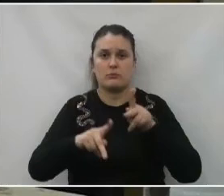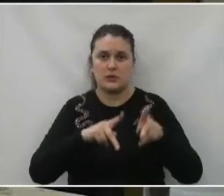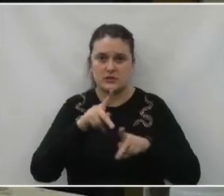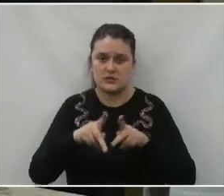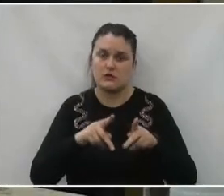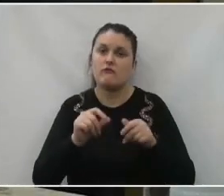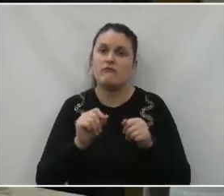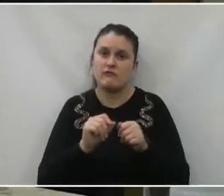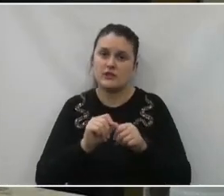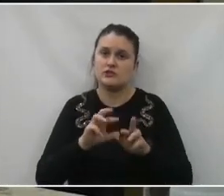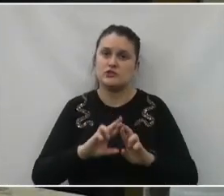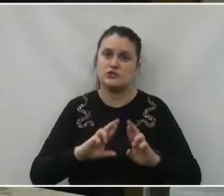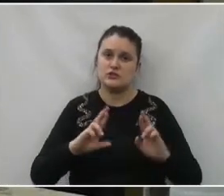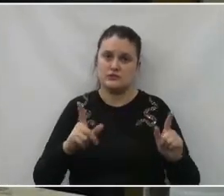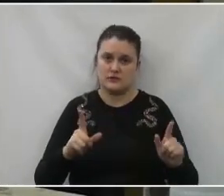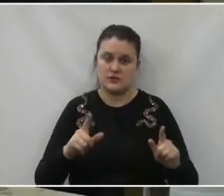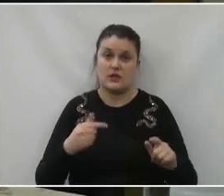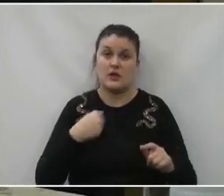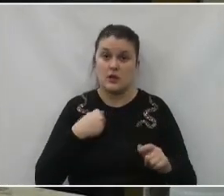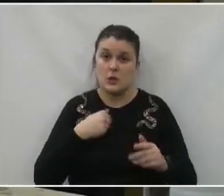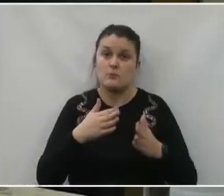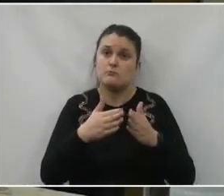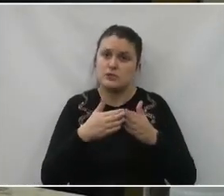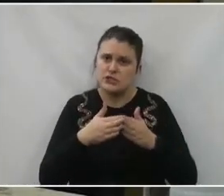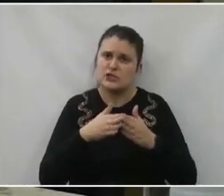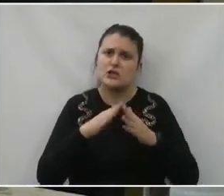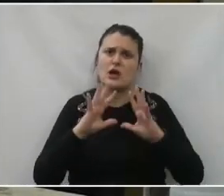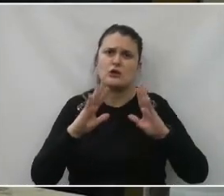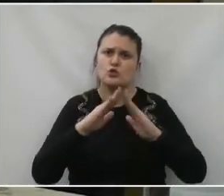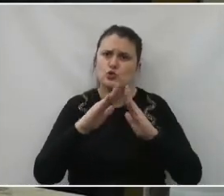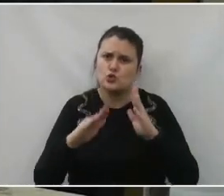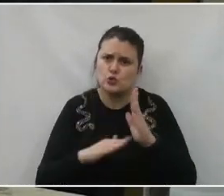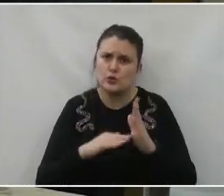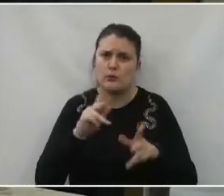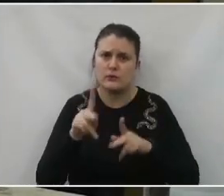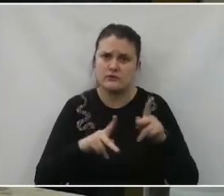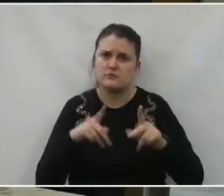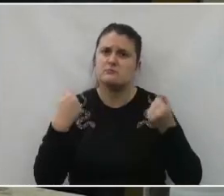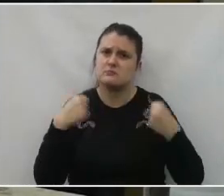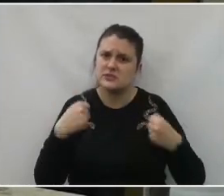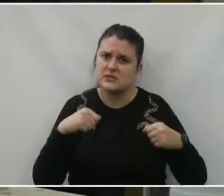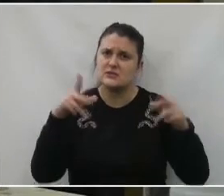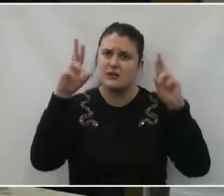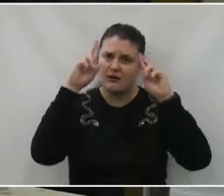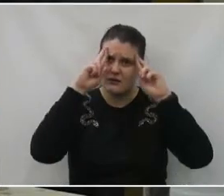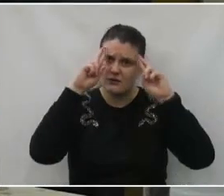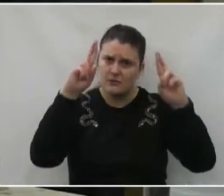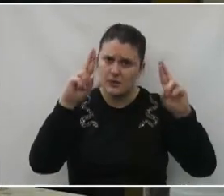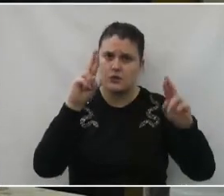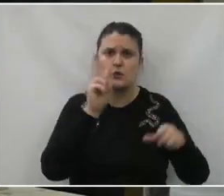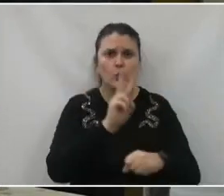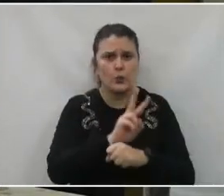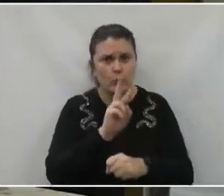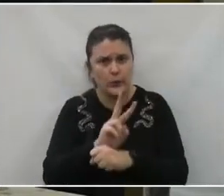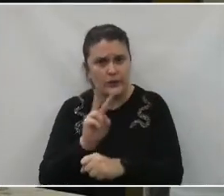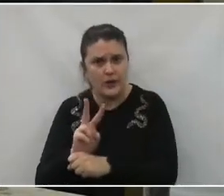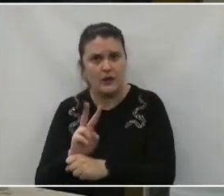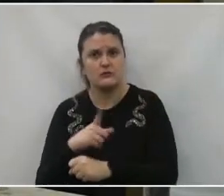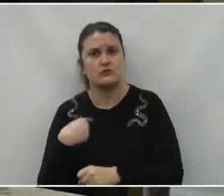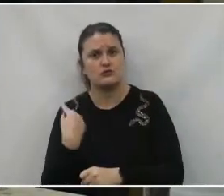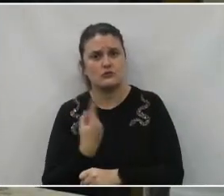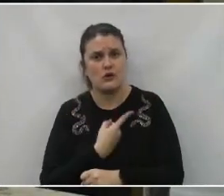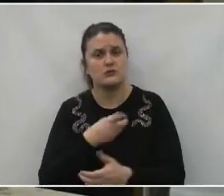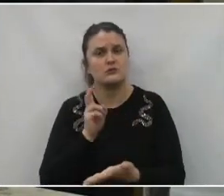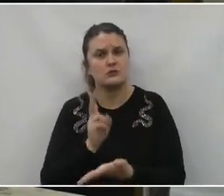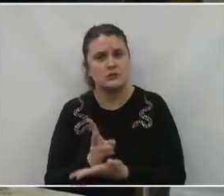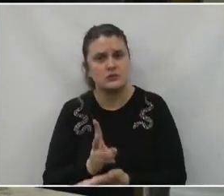fazendo a diferença. Fazer aqui novamente um apelo à nossa população. Respeitem, cuidado, para que possamos ter